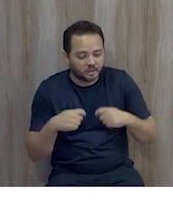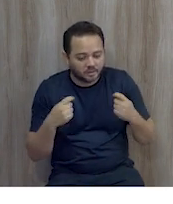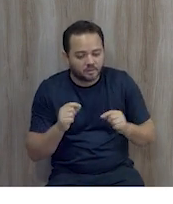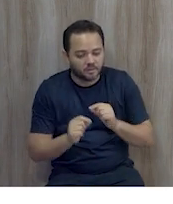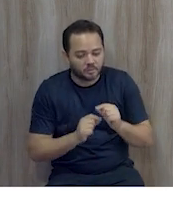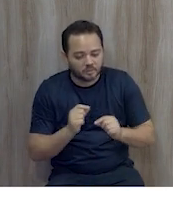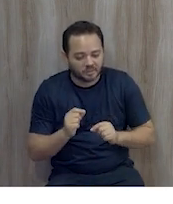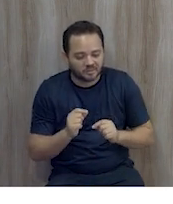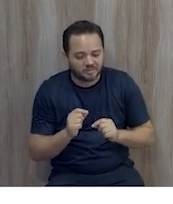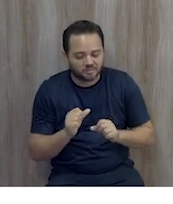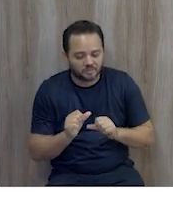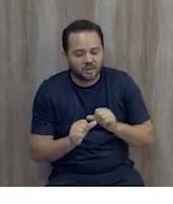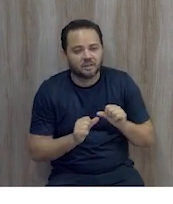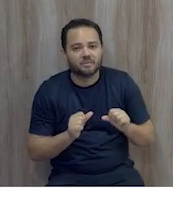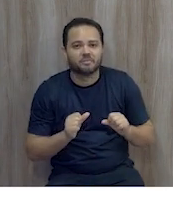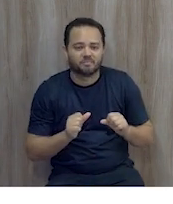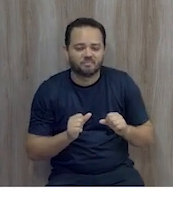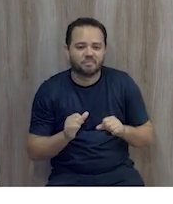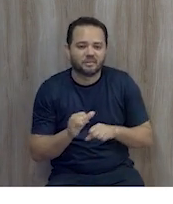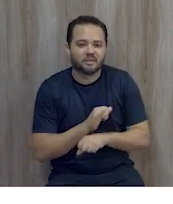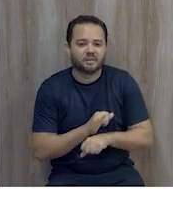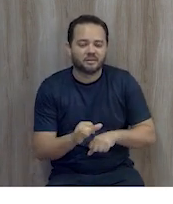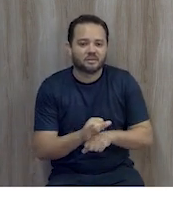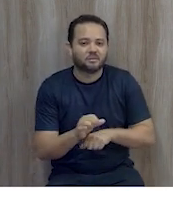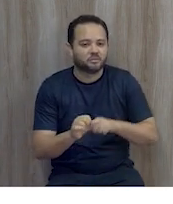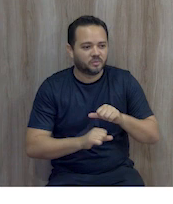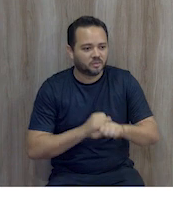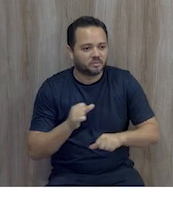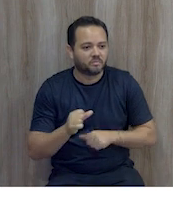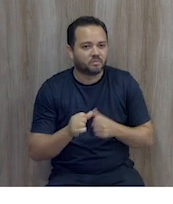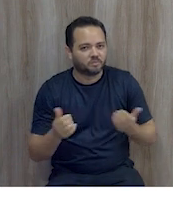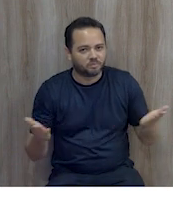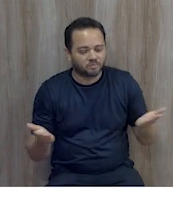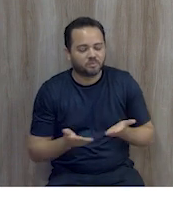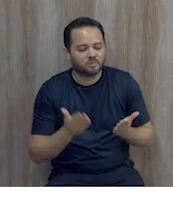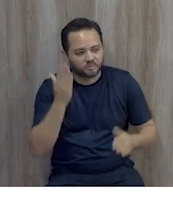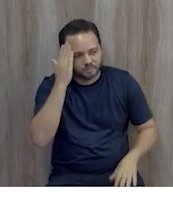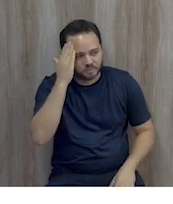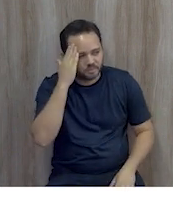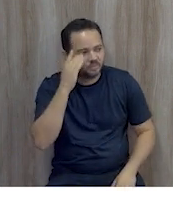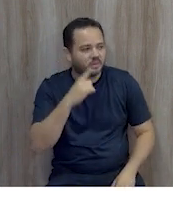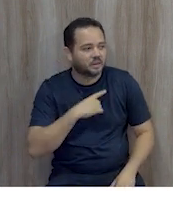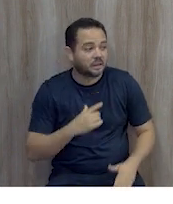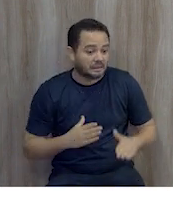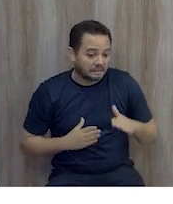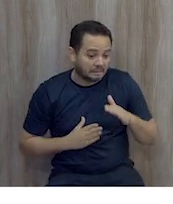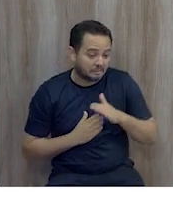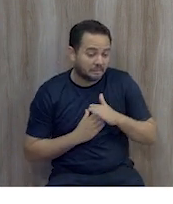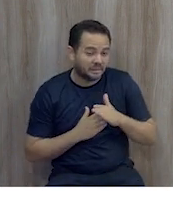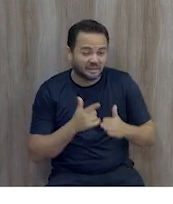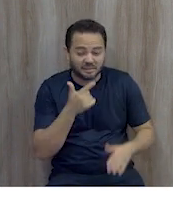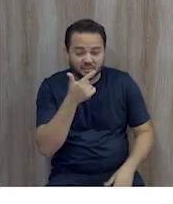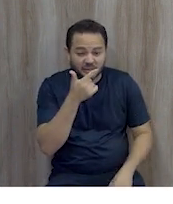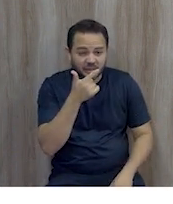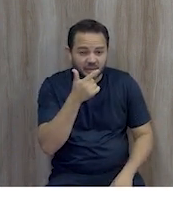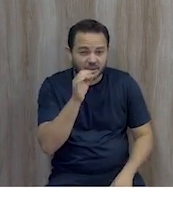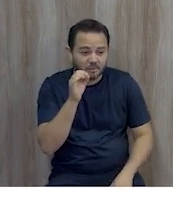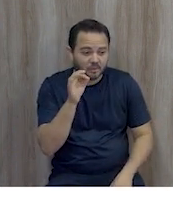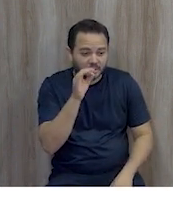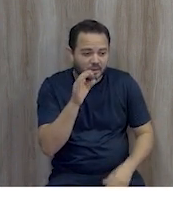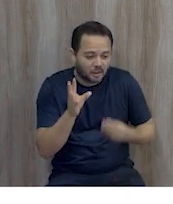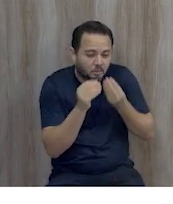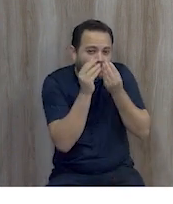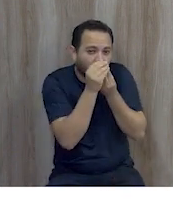feita algumas alterações na técnica. E aí hoje a gente sabe que a gente tem um limite de até 20% de enxerto de